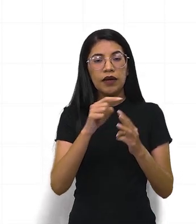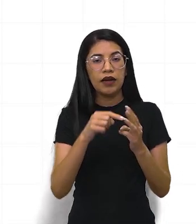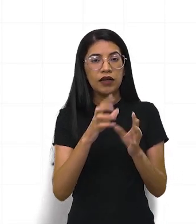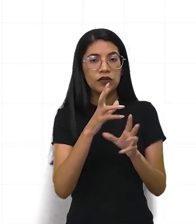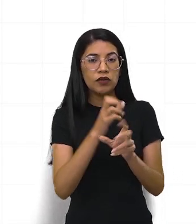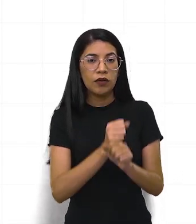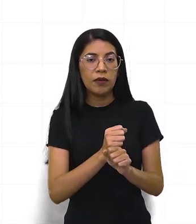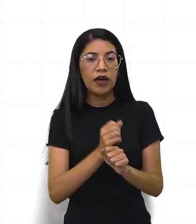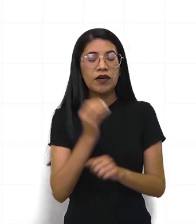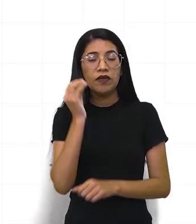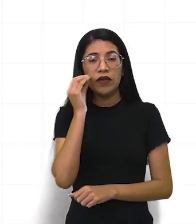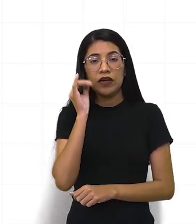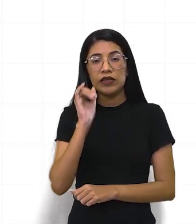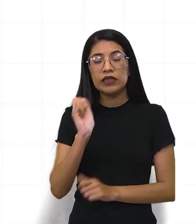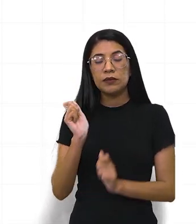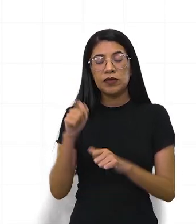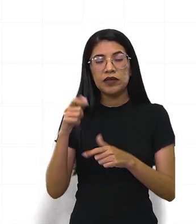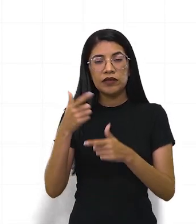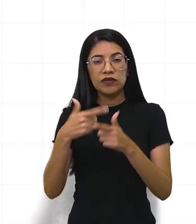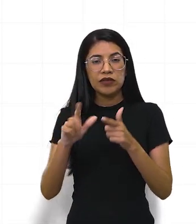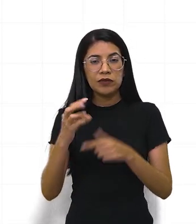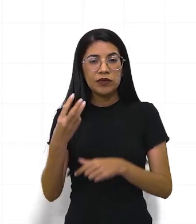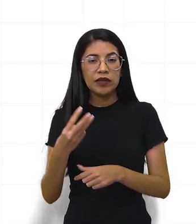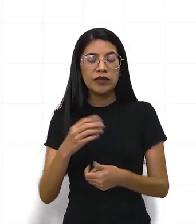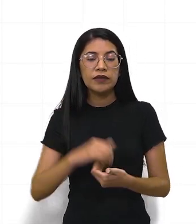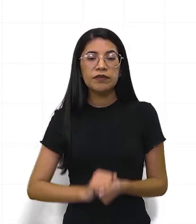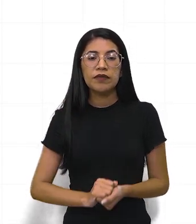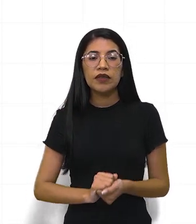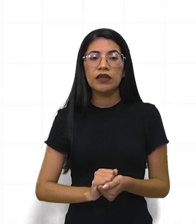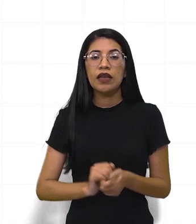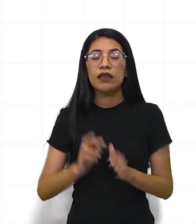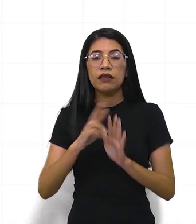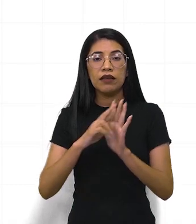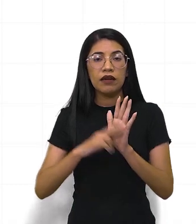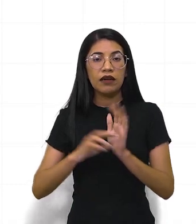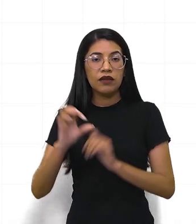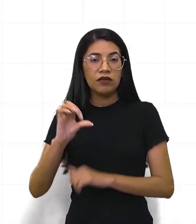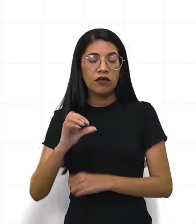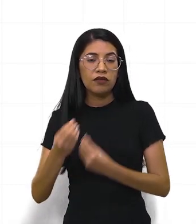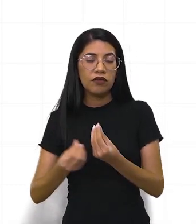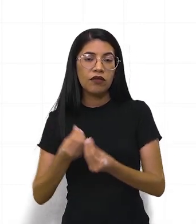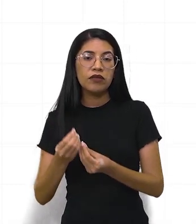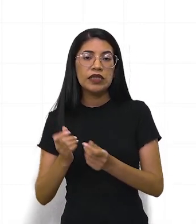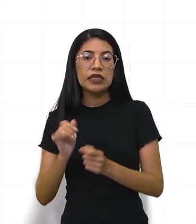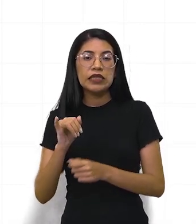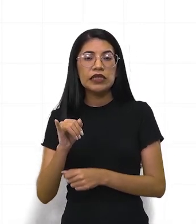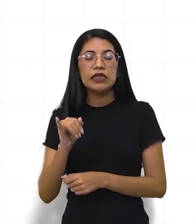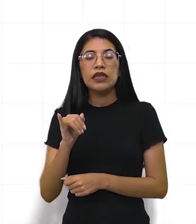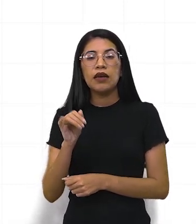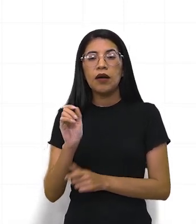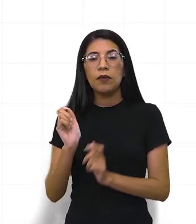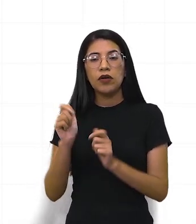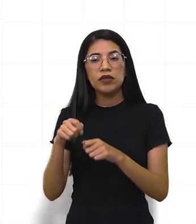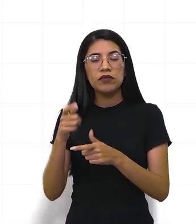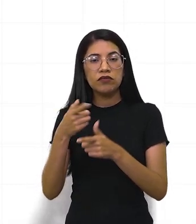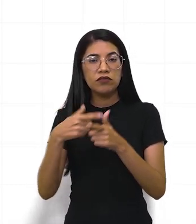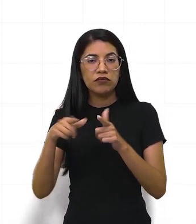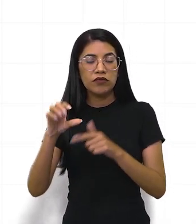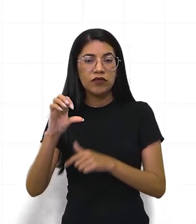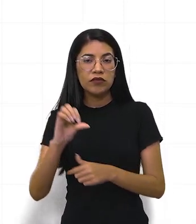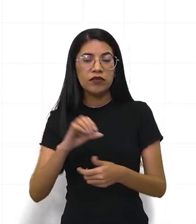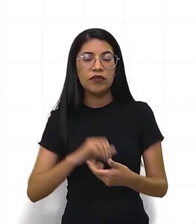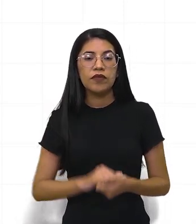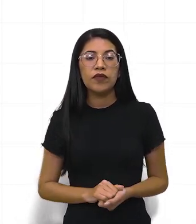3. 9, novamente, a gente vai somar e vai verificar se é divisível por 9. 63